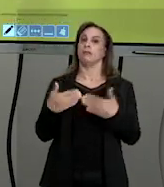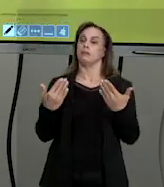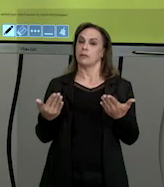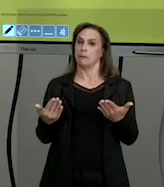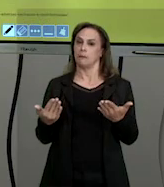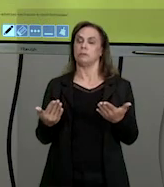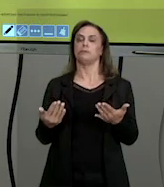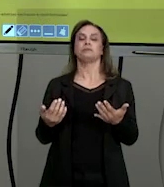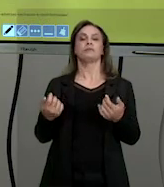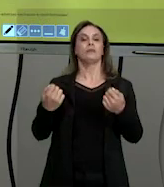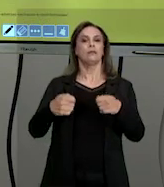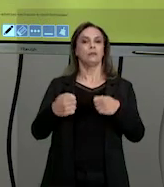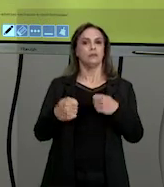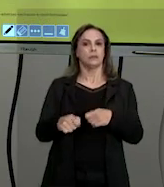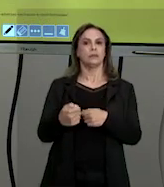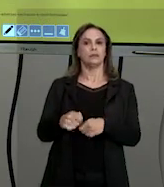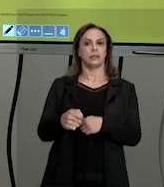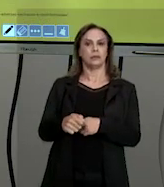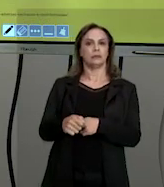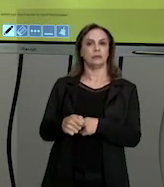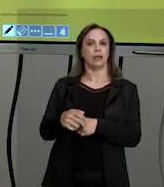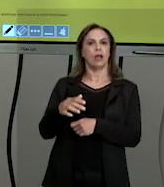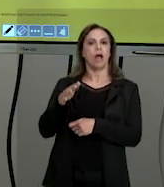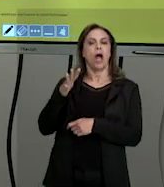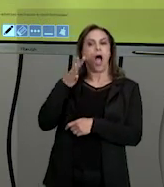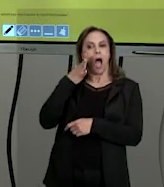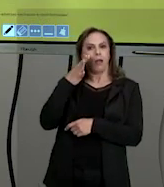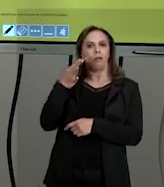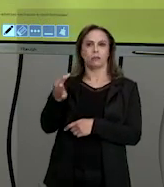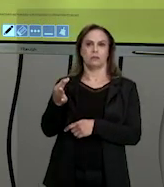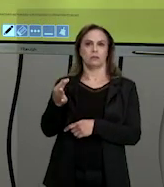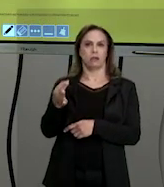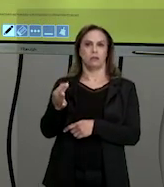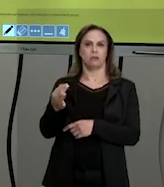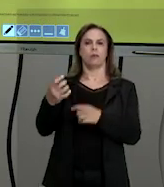precisa observar a fonte desse texto, tudo bem?